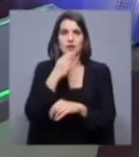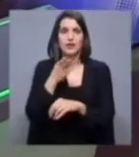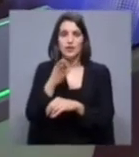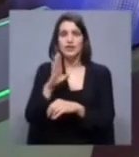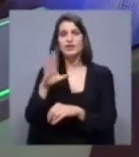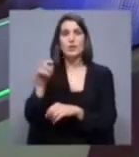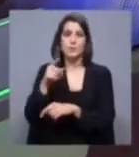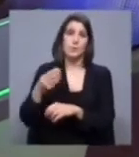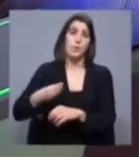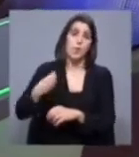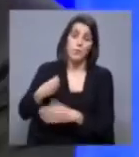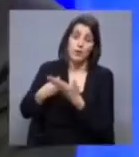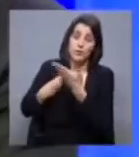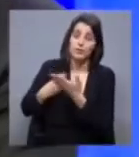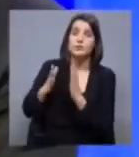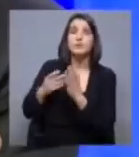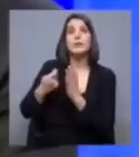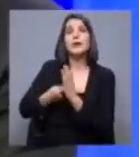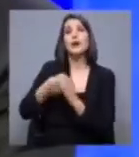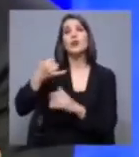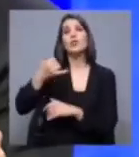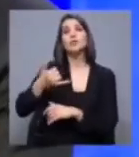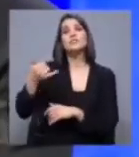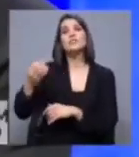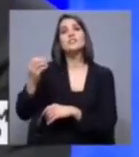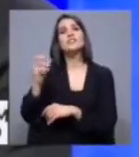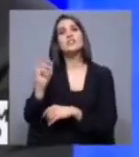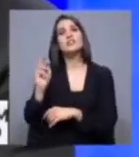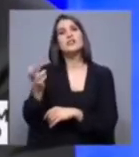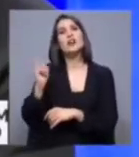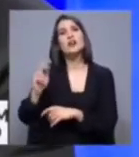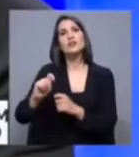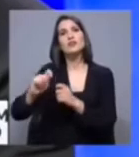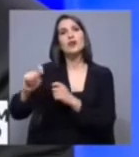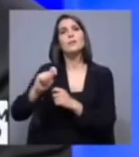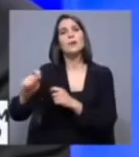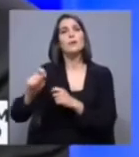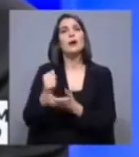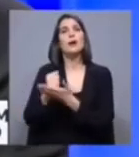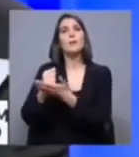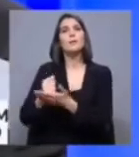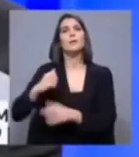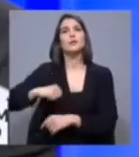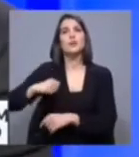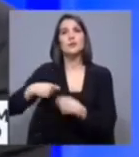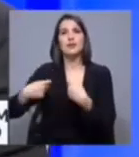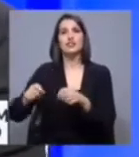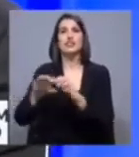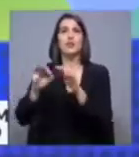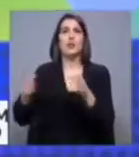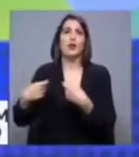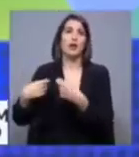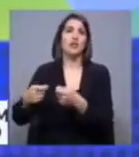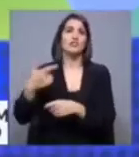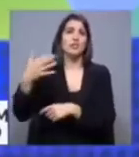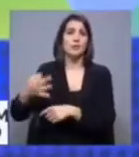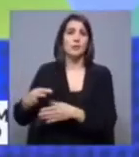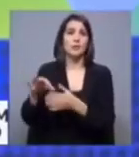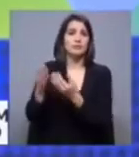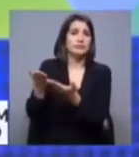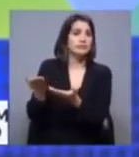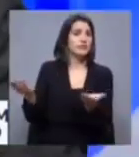foi ao pato com isto. Precisávamos de pagar 220 anos de apoio às pessoas da etnia cigana para gastar o mesmo dinheiro que vamos gastar na TAP. E quanto a